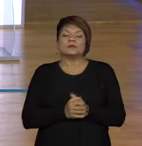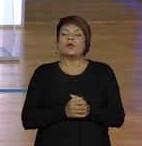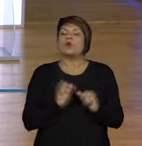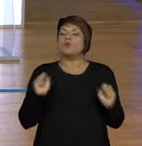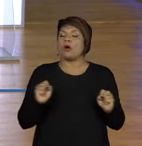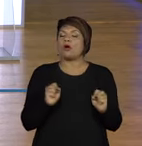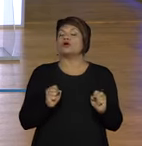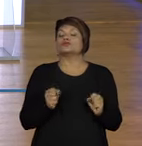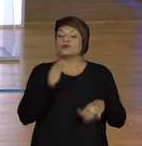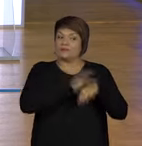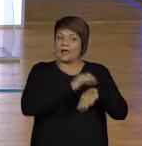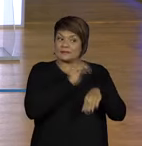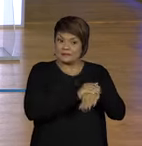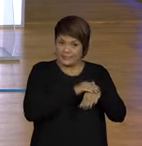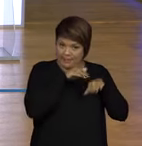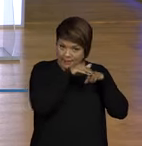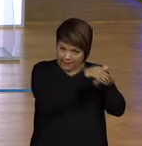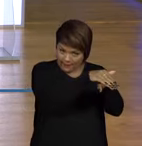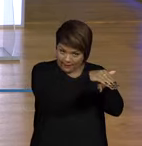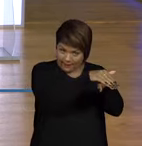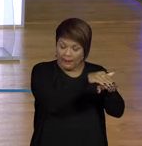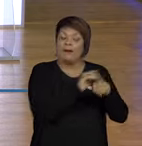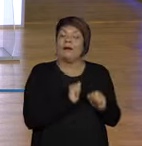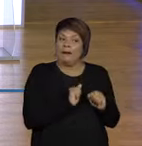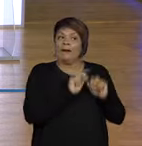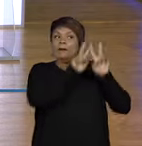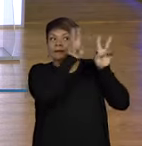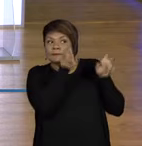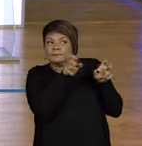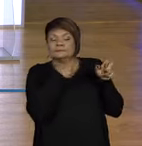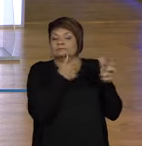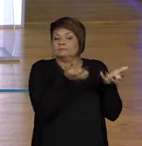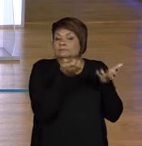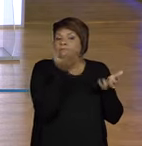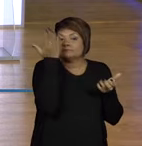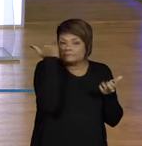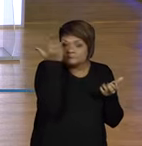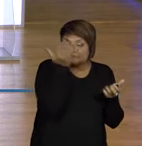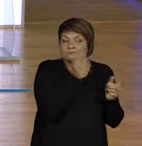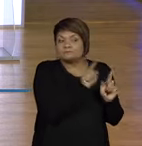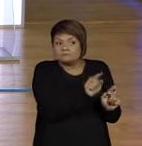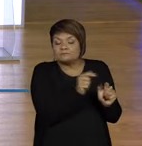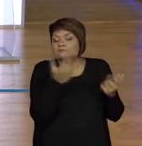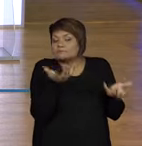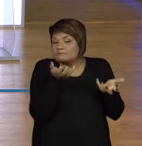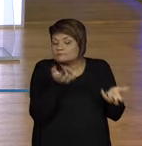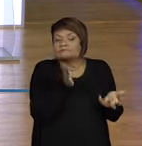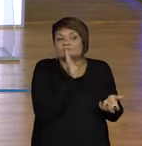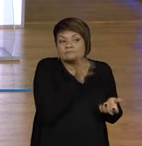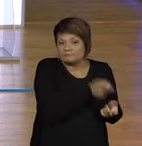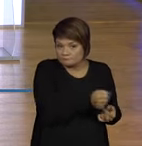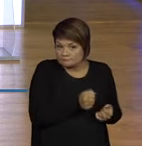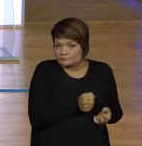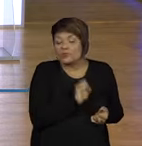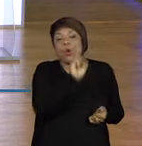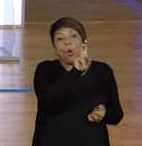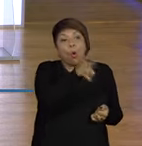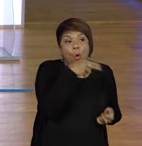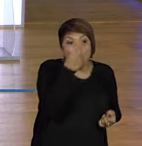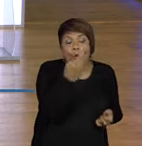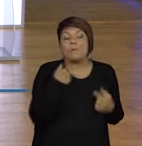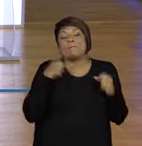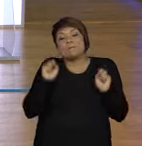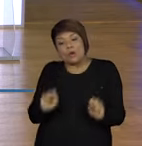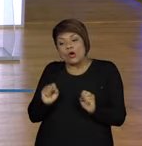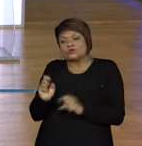fazer entrevistas com as pessoas de algum assunto que eu queira saber ou que eu quero conhecer. E eu também